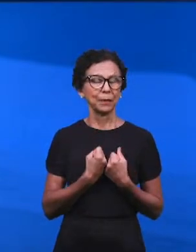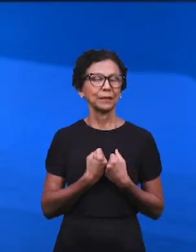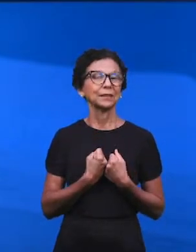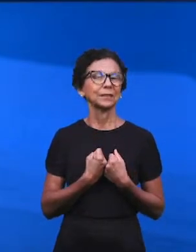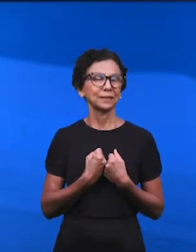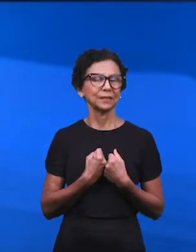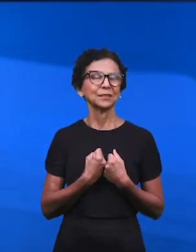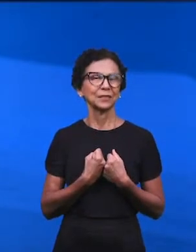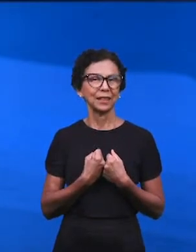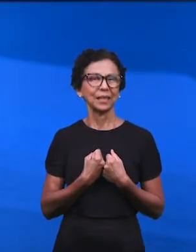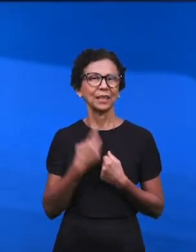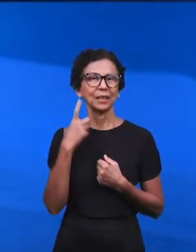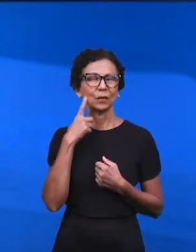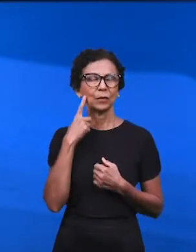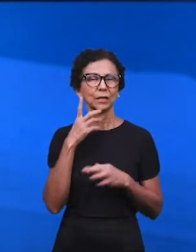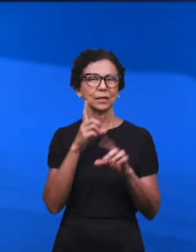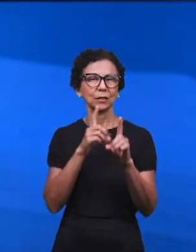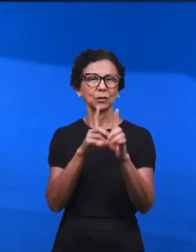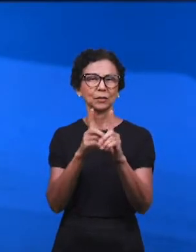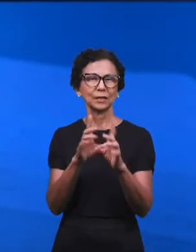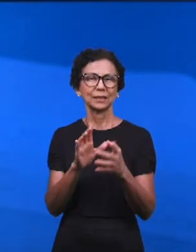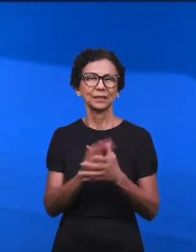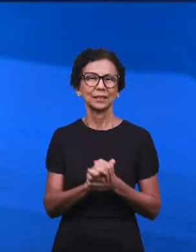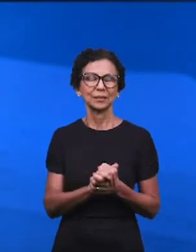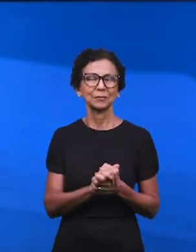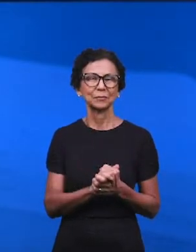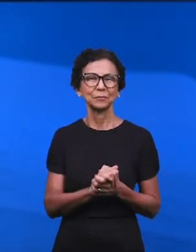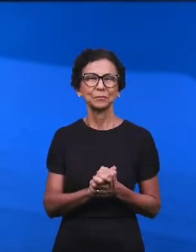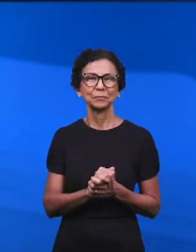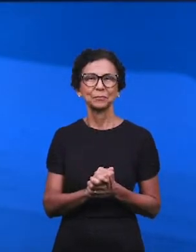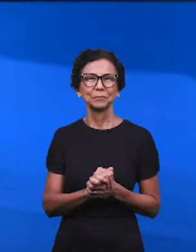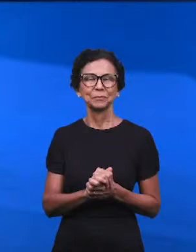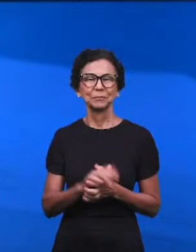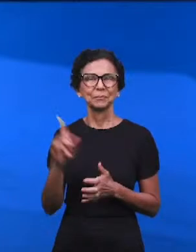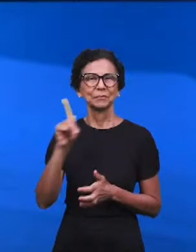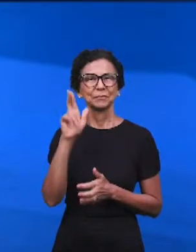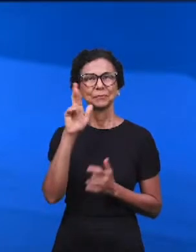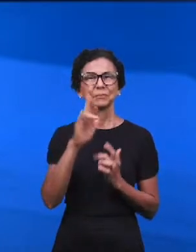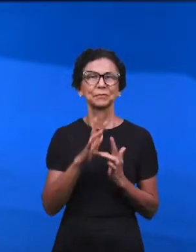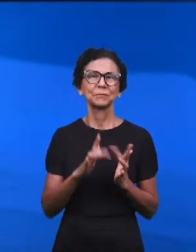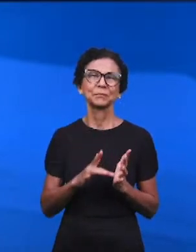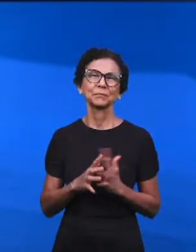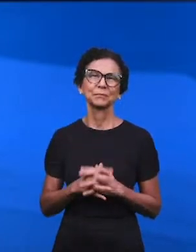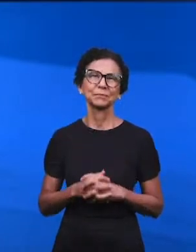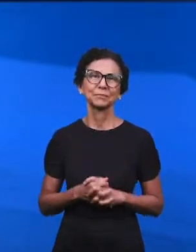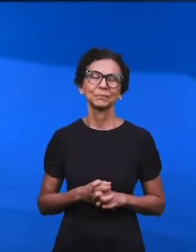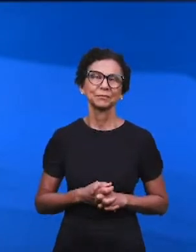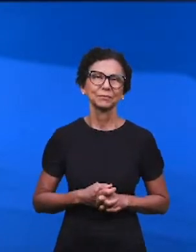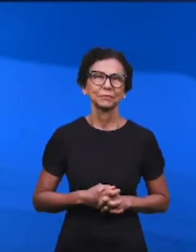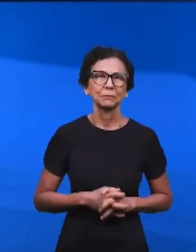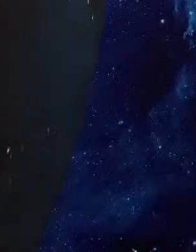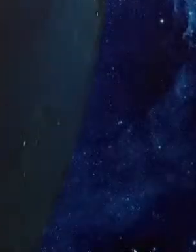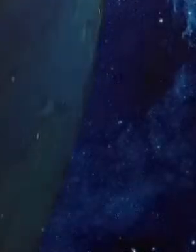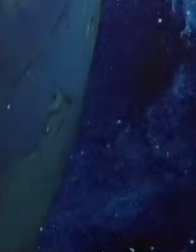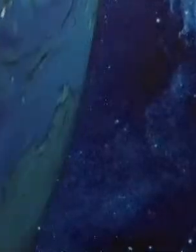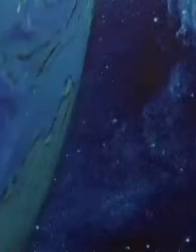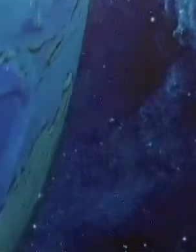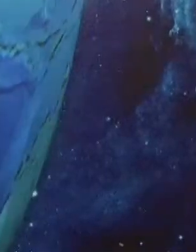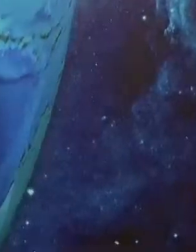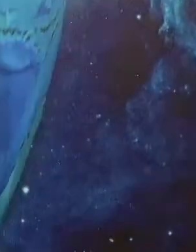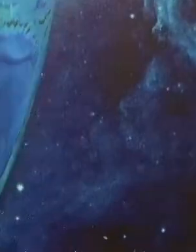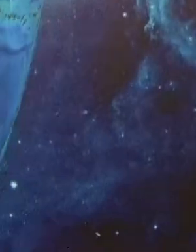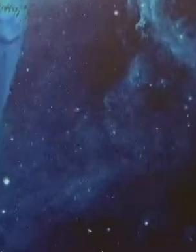assunto doutrinário da Escola Bíblica Dominical através do pastor Gedeu Tigueiros. Que Deus abençoe, então, até lá. A paz do Senhor.